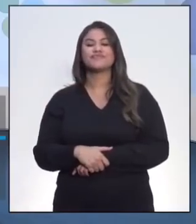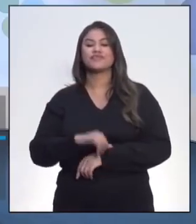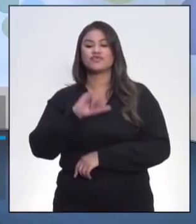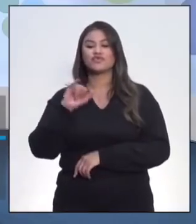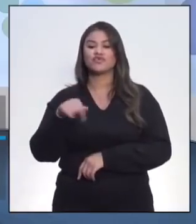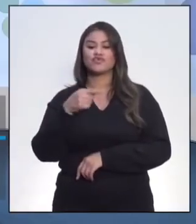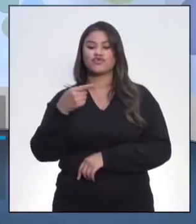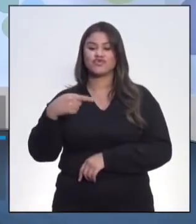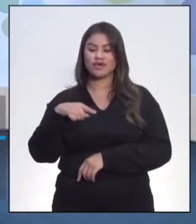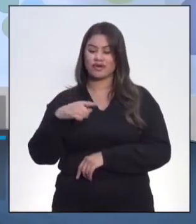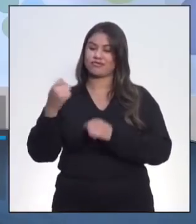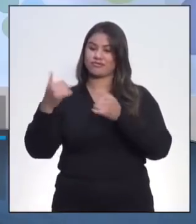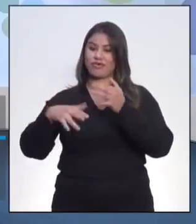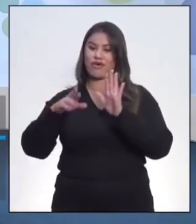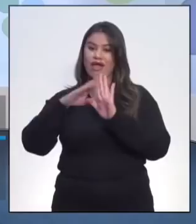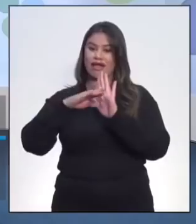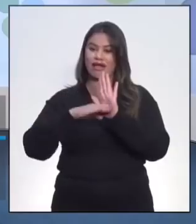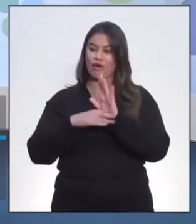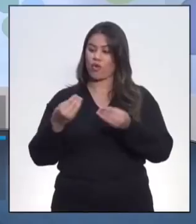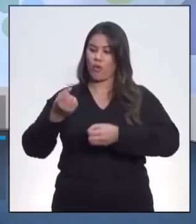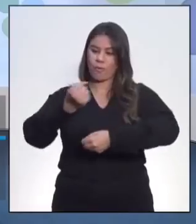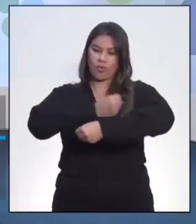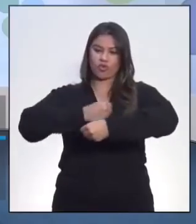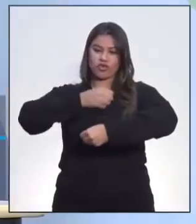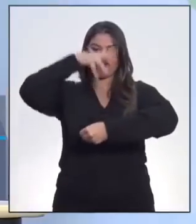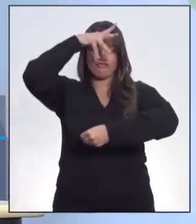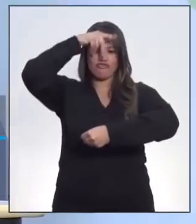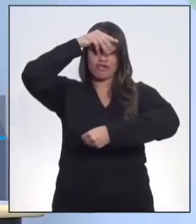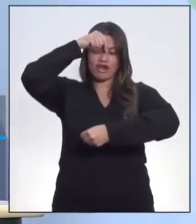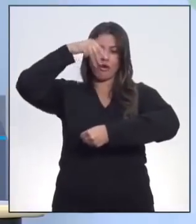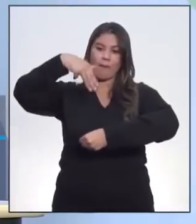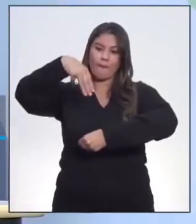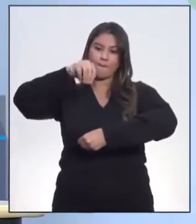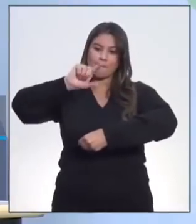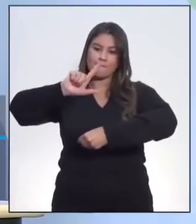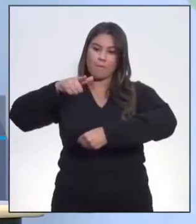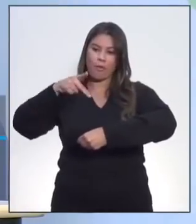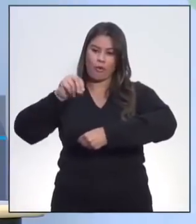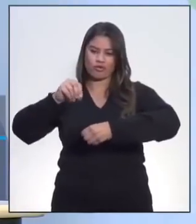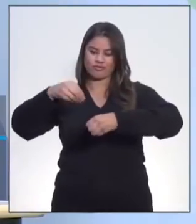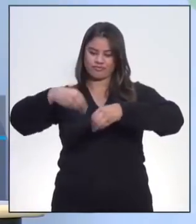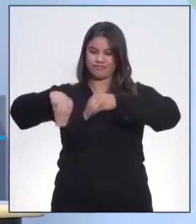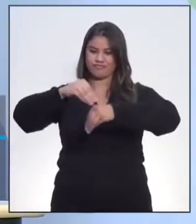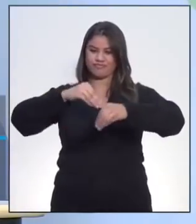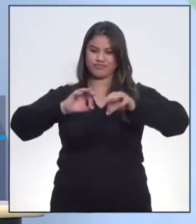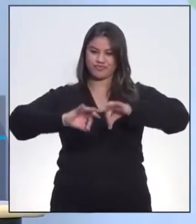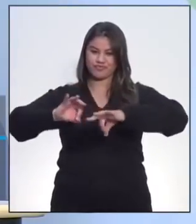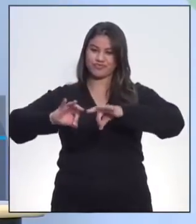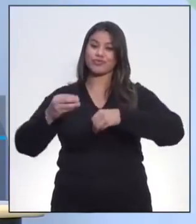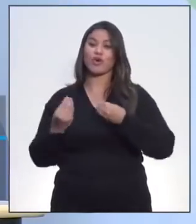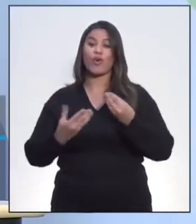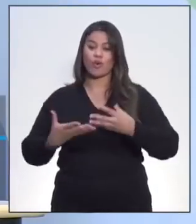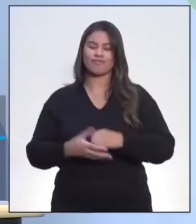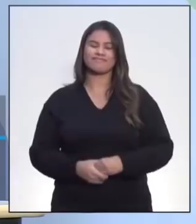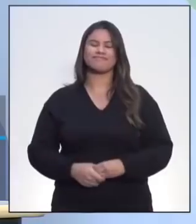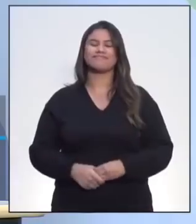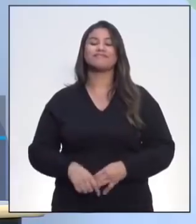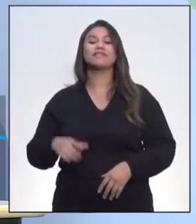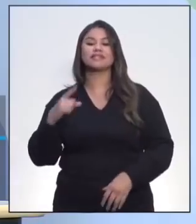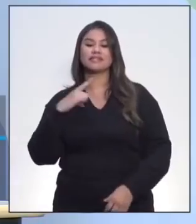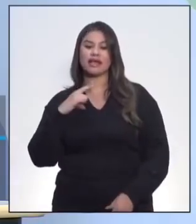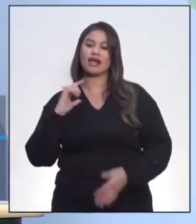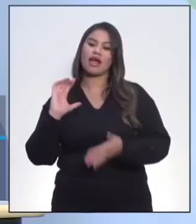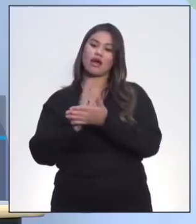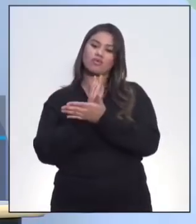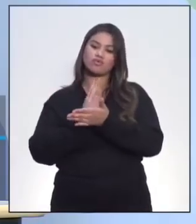do frango com molho, mas tem a ideia do frango. Mas nós temos alguns alunos que falaram